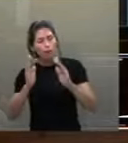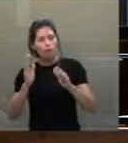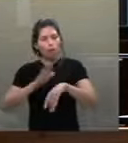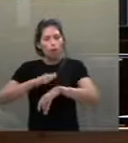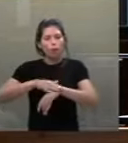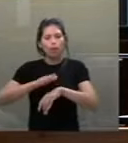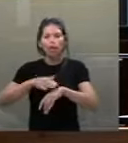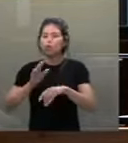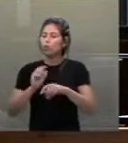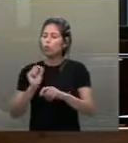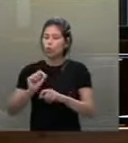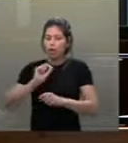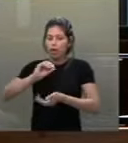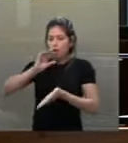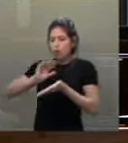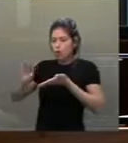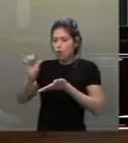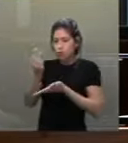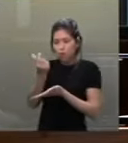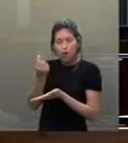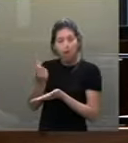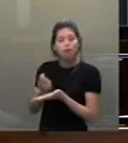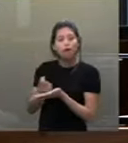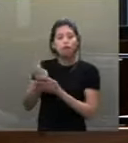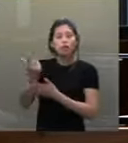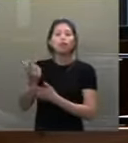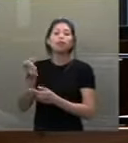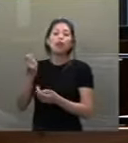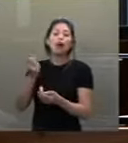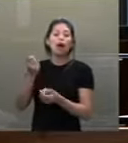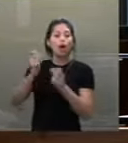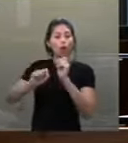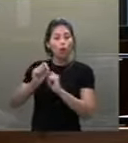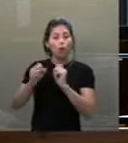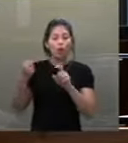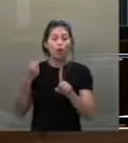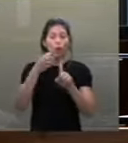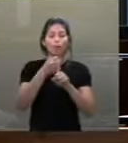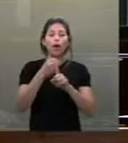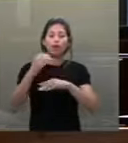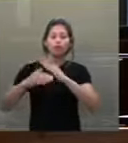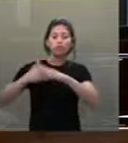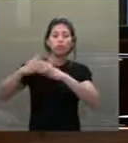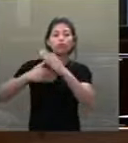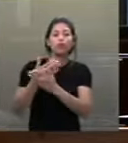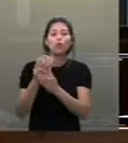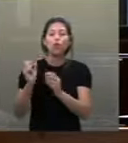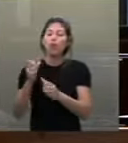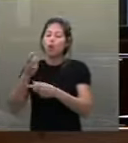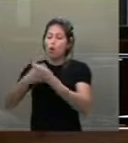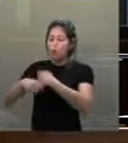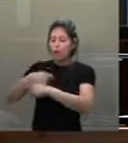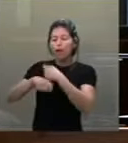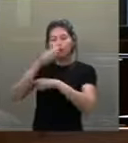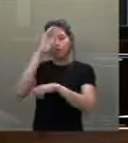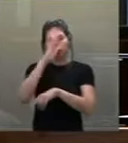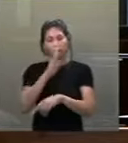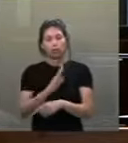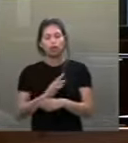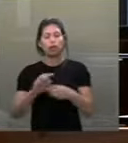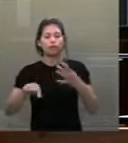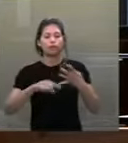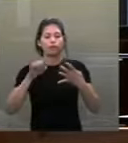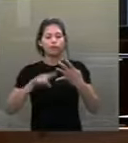de preços internacionais com vistas a mitigar o impacto de volatilidade sobre o mercado brasileiro.